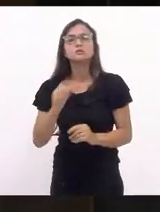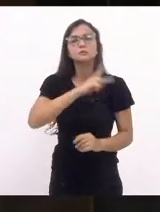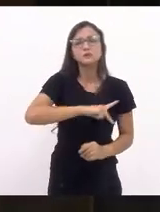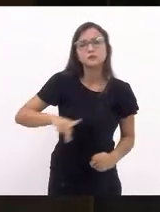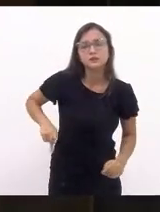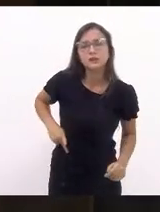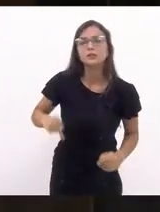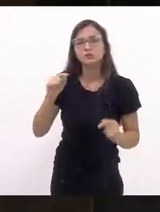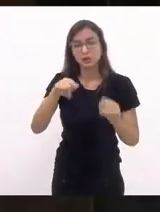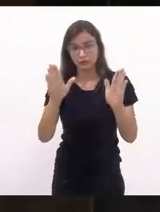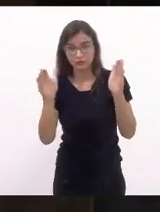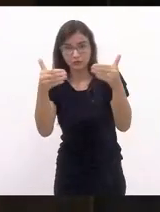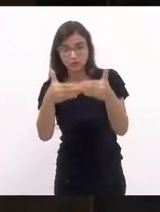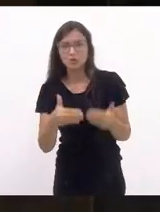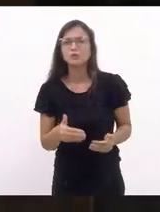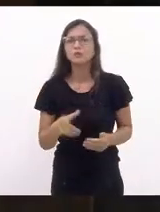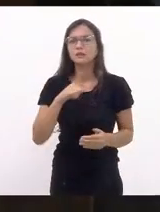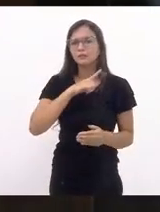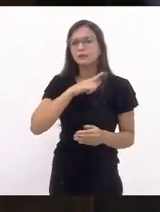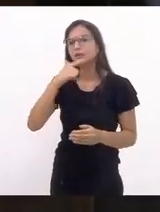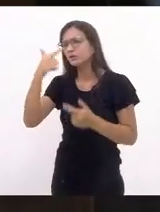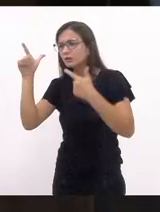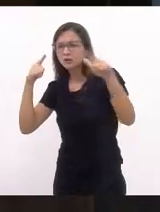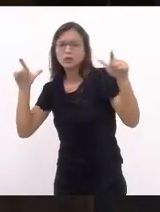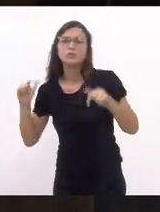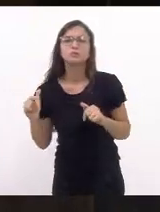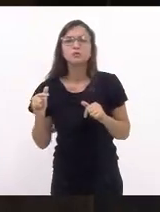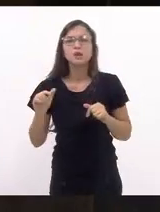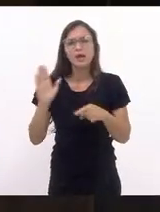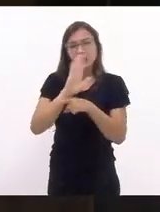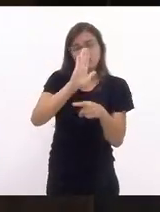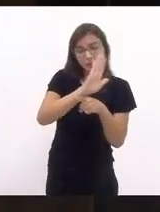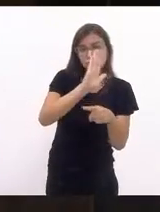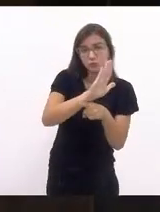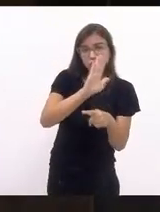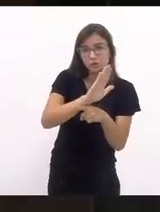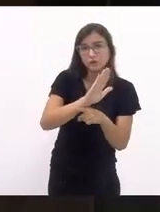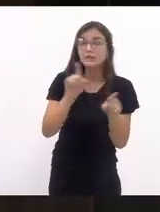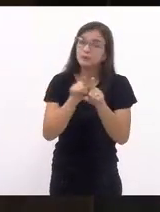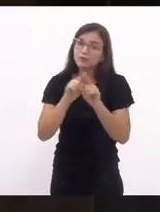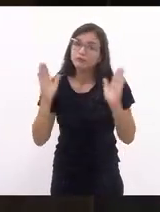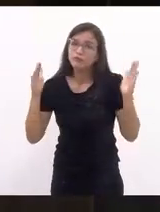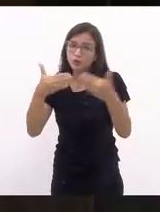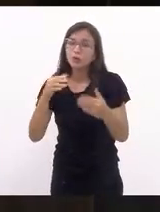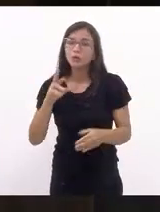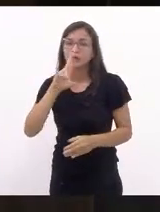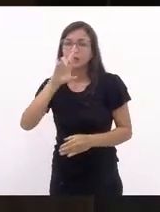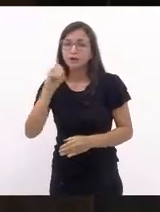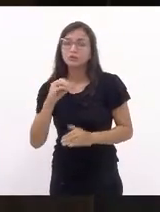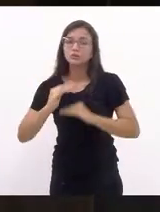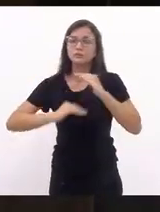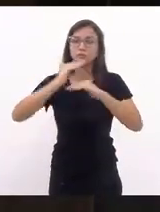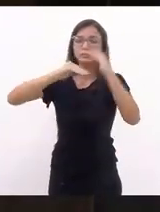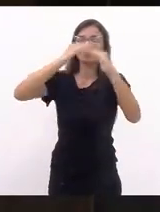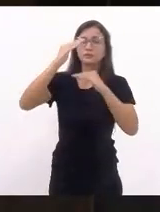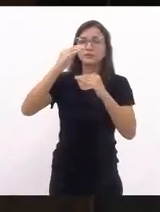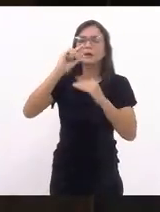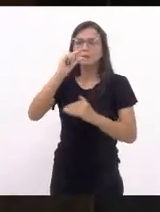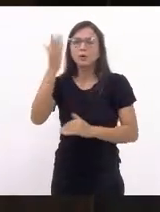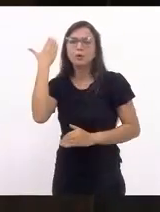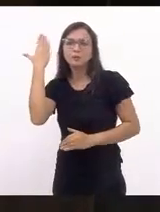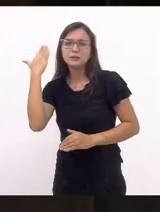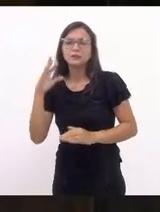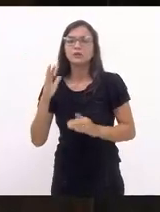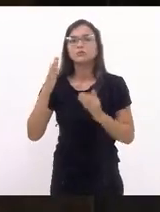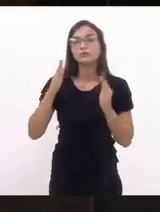fórum e recebeu contribuições de diversos setores bem como do fórum Rio de desenvolvimento mais recentemente o fórum Daleste